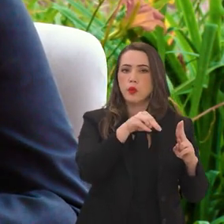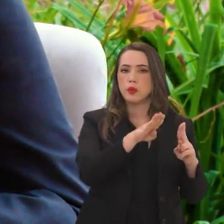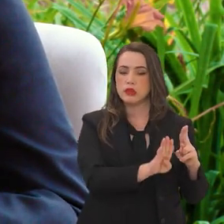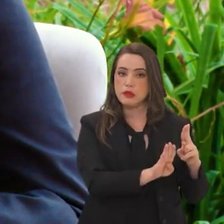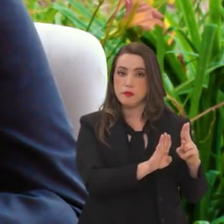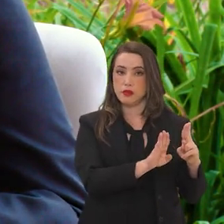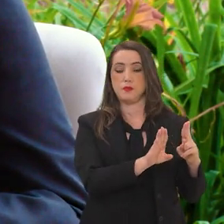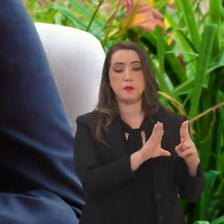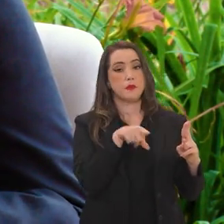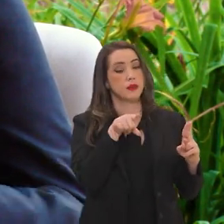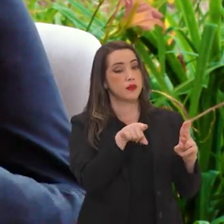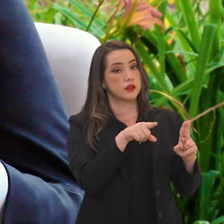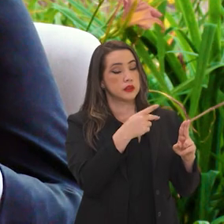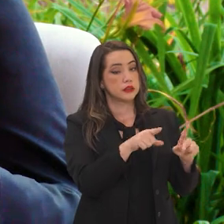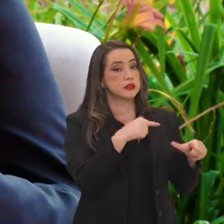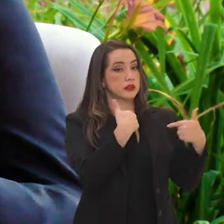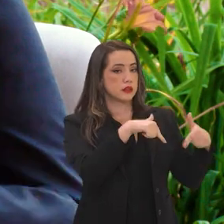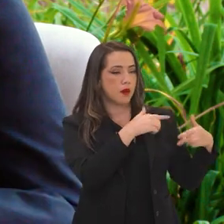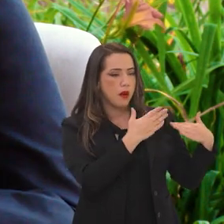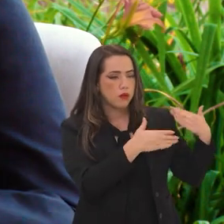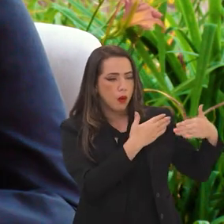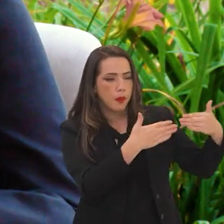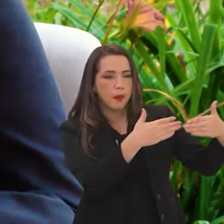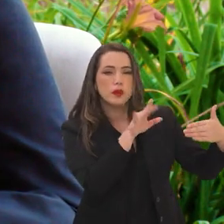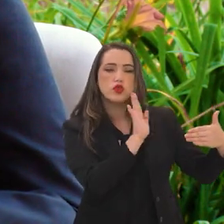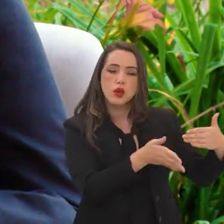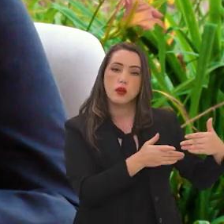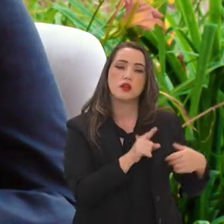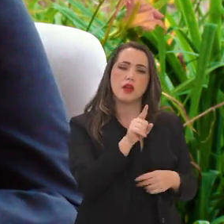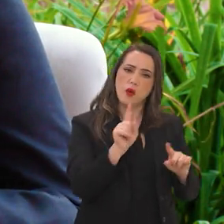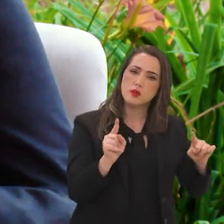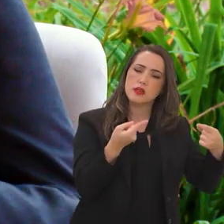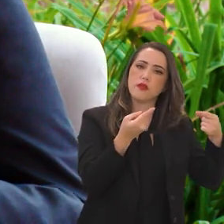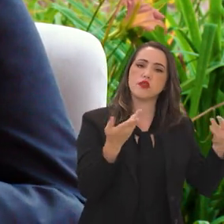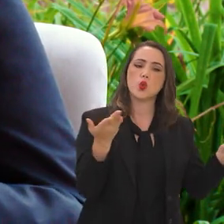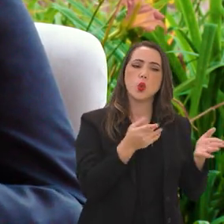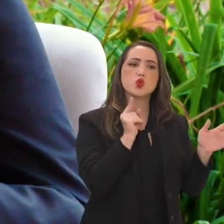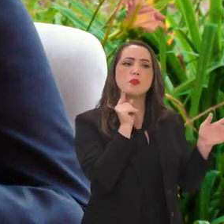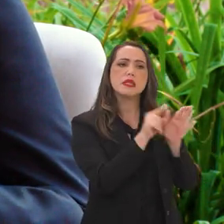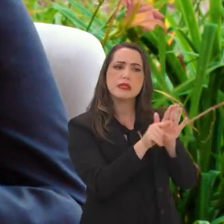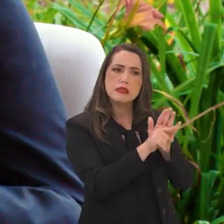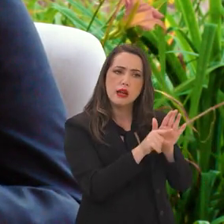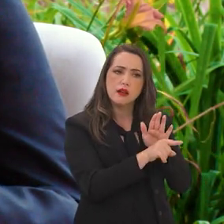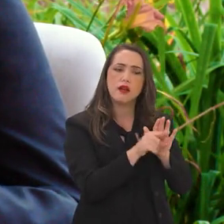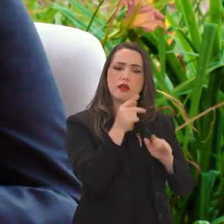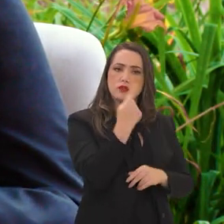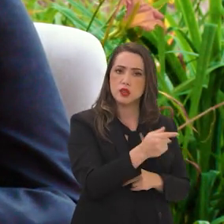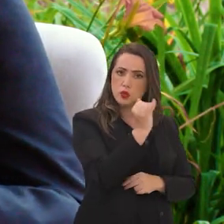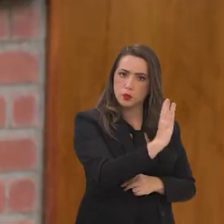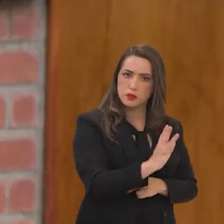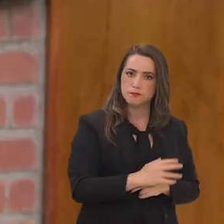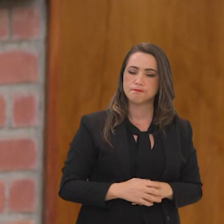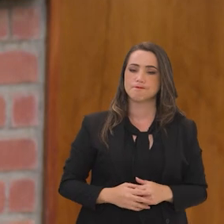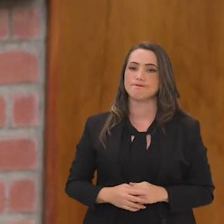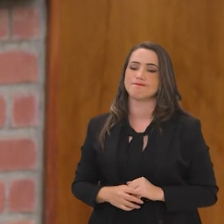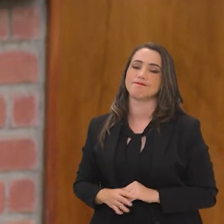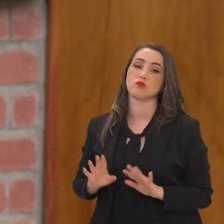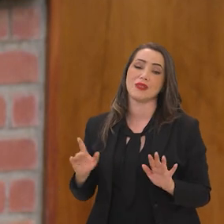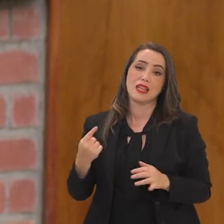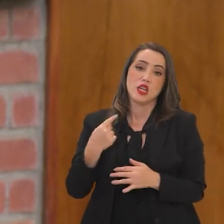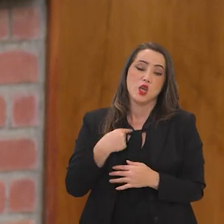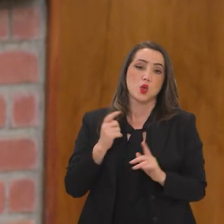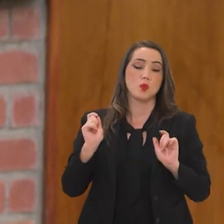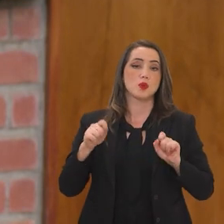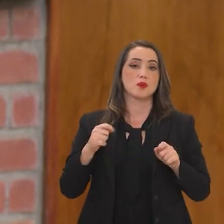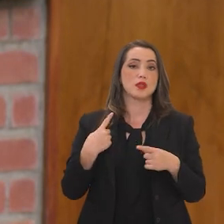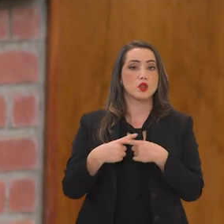Brasília e trabalha com isso né Há muito tempo é Um Desafio ser um pesquisador no Brasil eu acho que eu